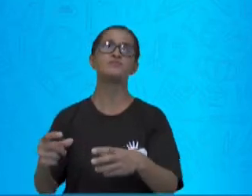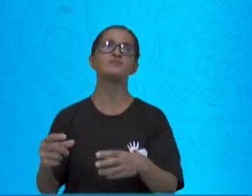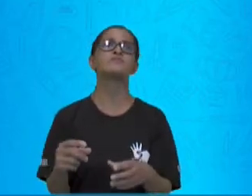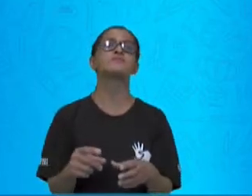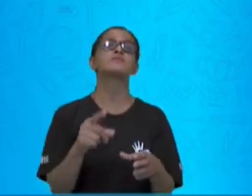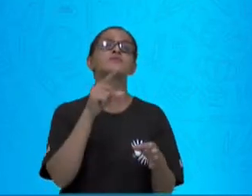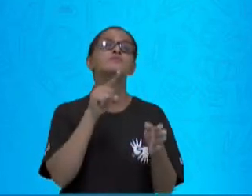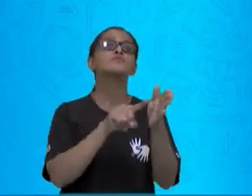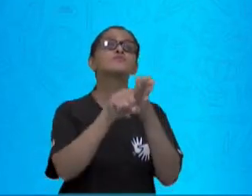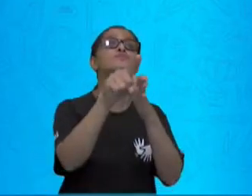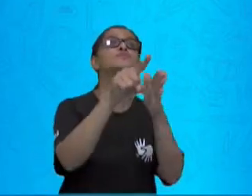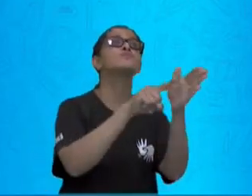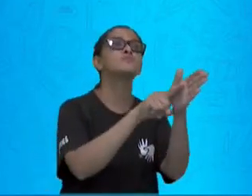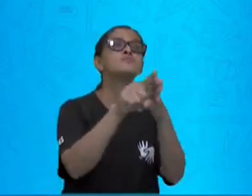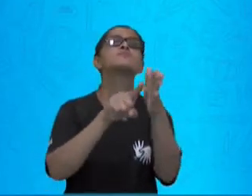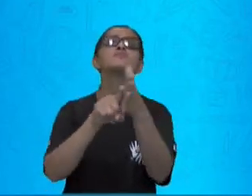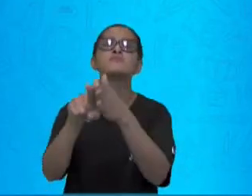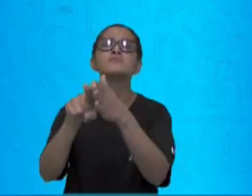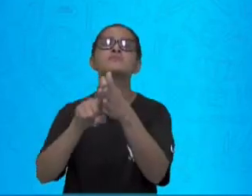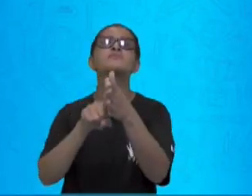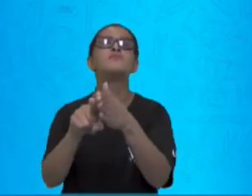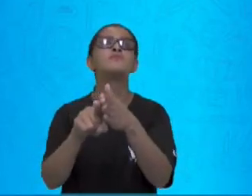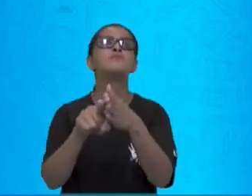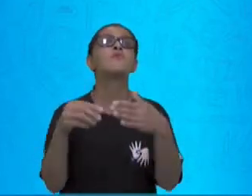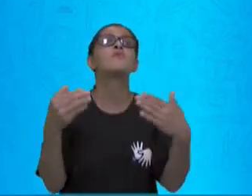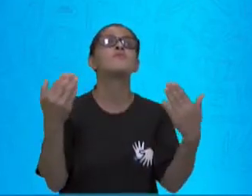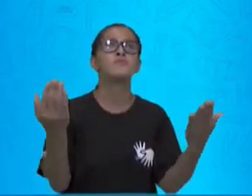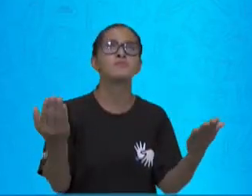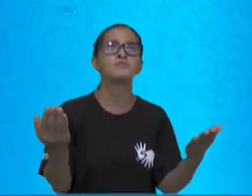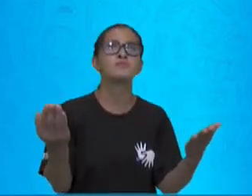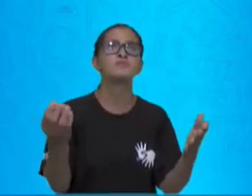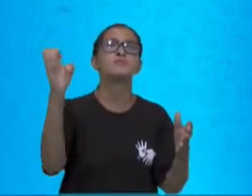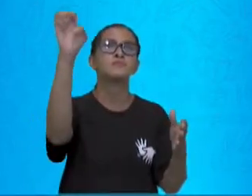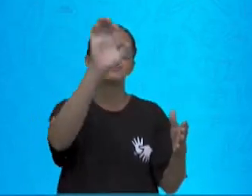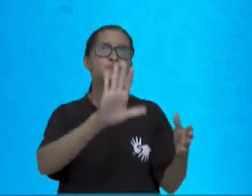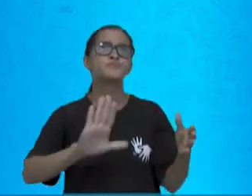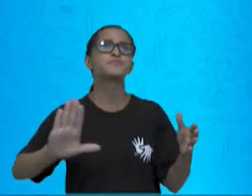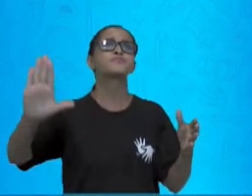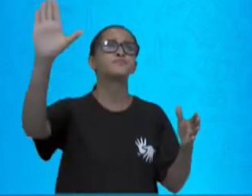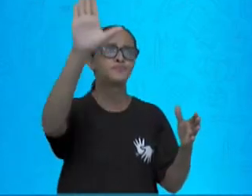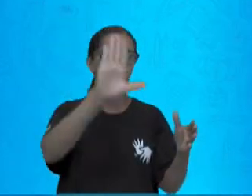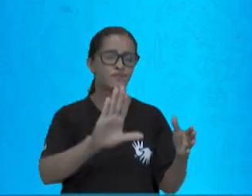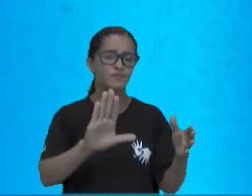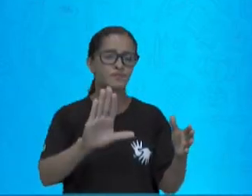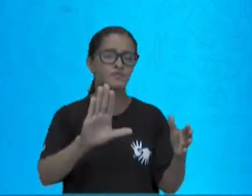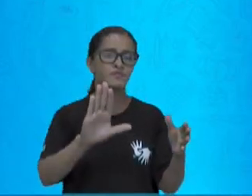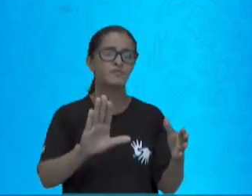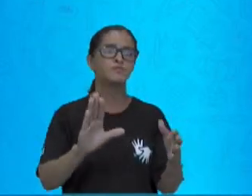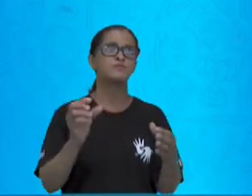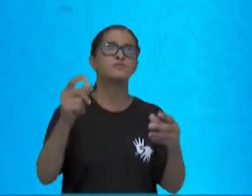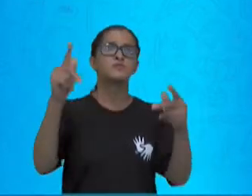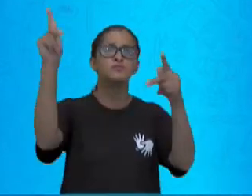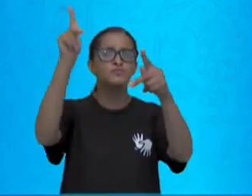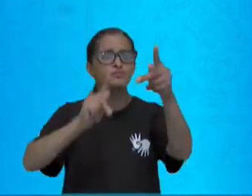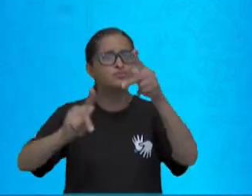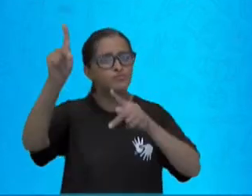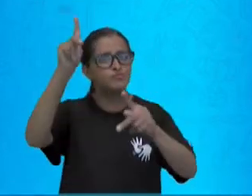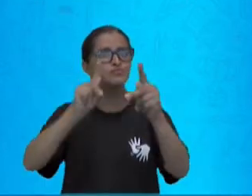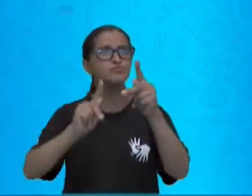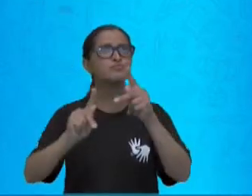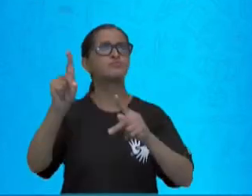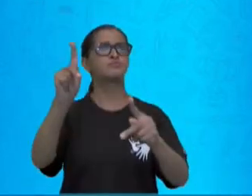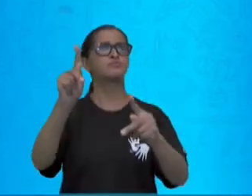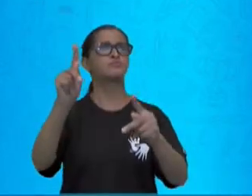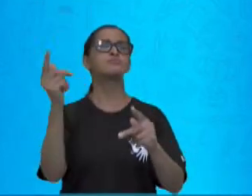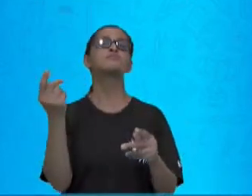para vocês, pesquisarem, qual é o estado com maior popularidade, ou seja, quantas